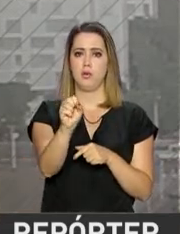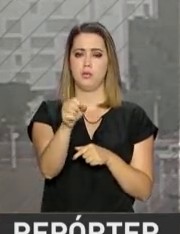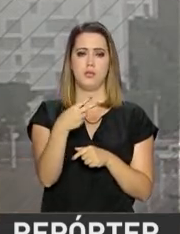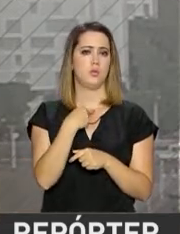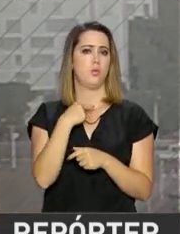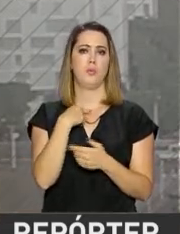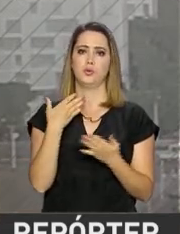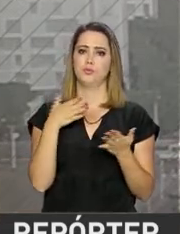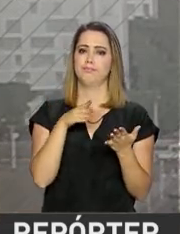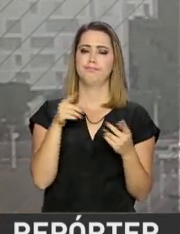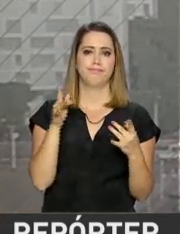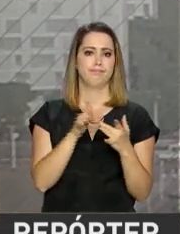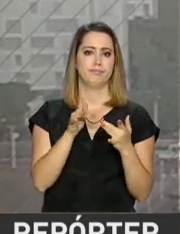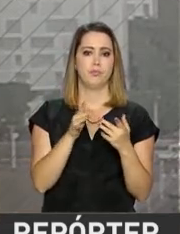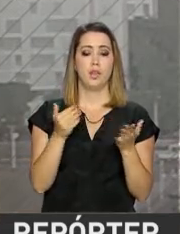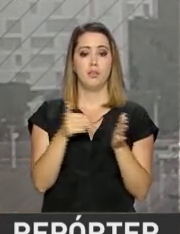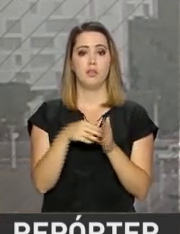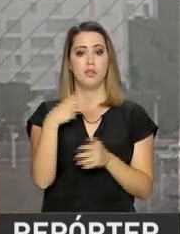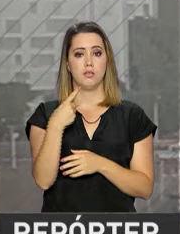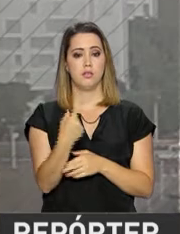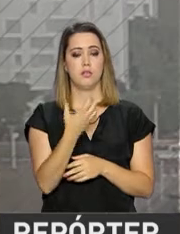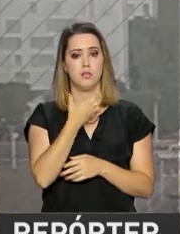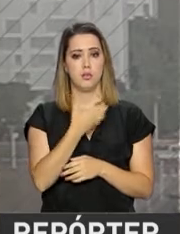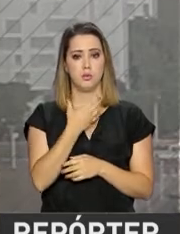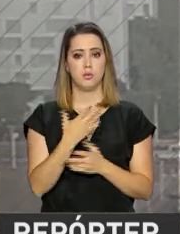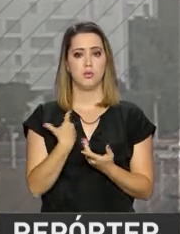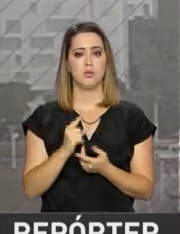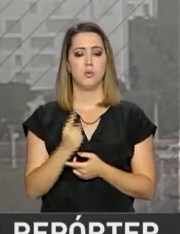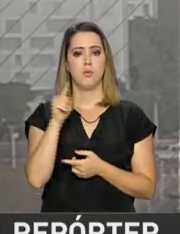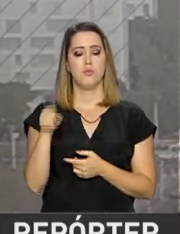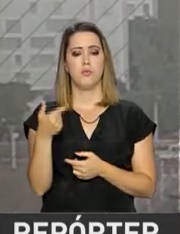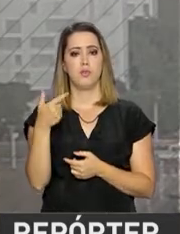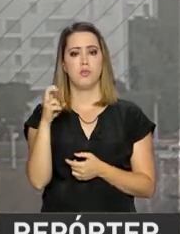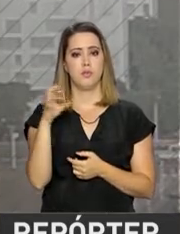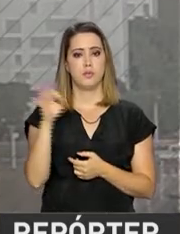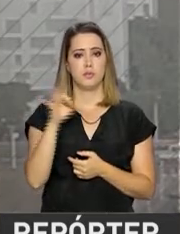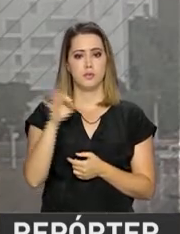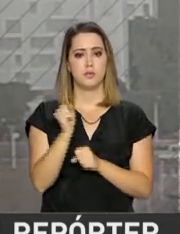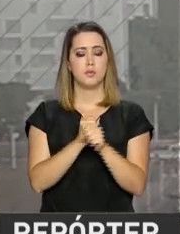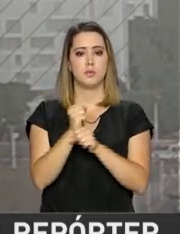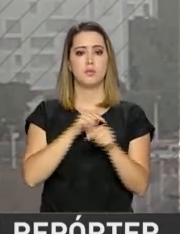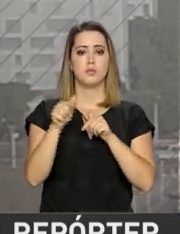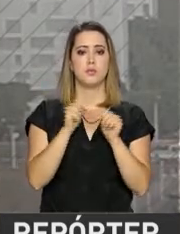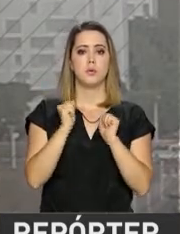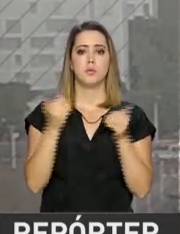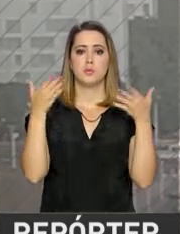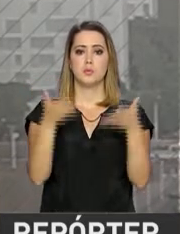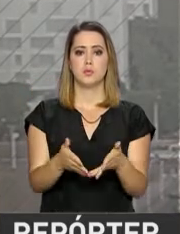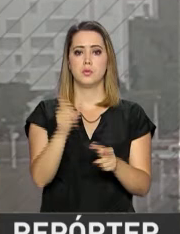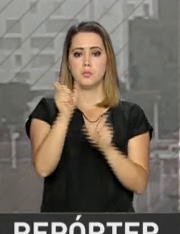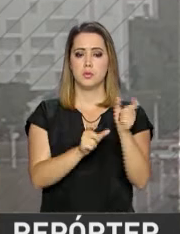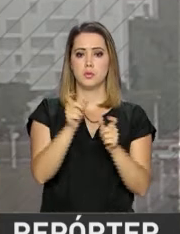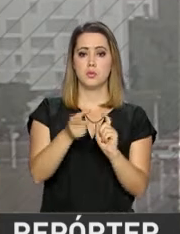adesão vai até 31 de dezembro quem aderir vai receber 1,25 salário por ano trabalhado podem participar